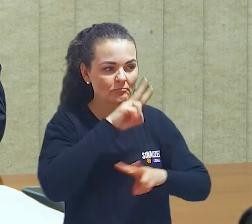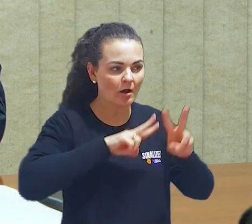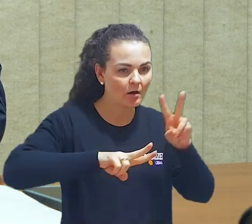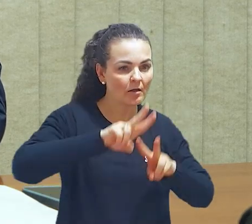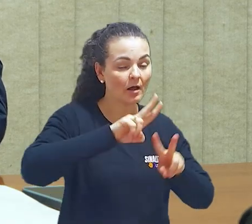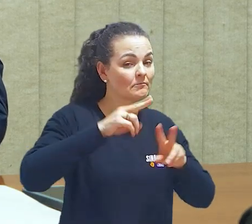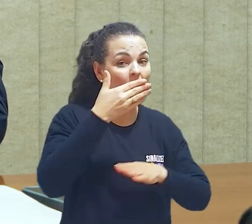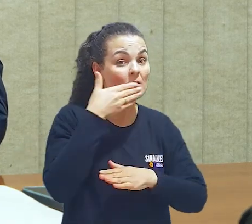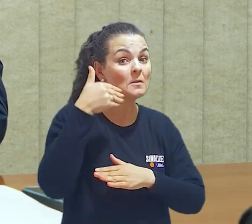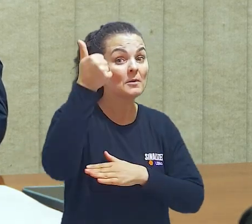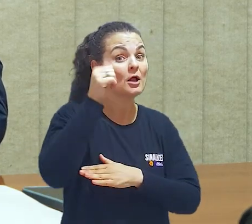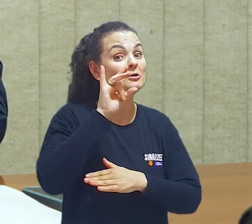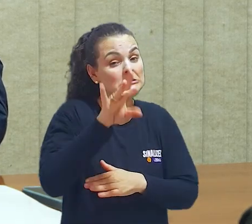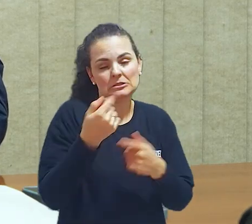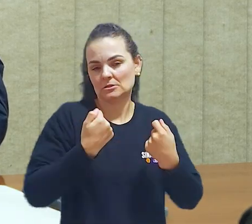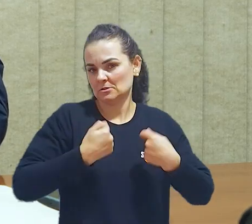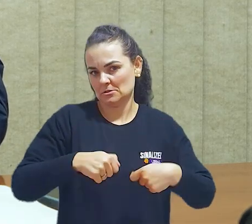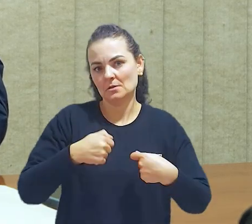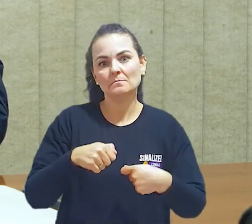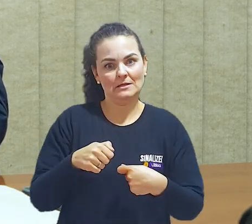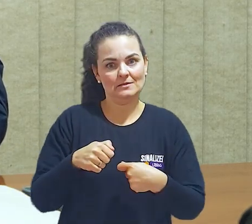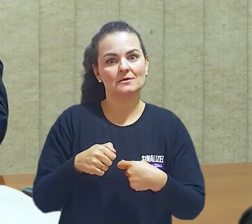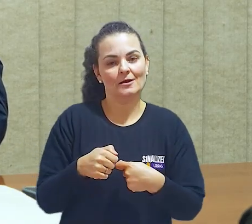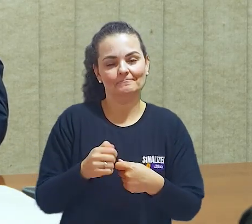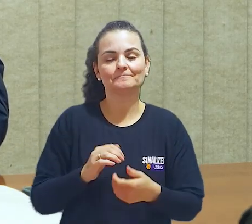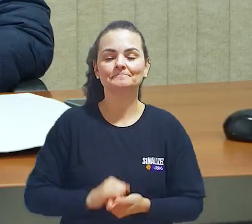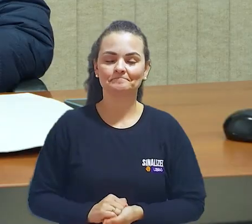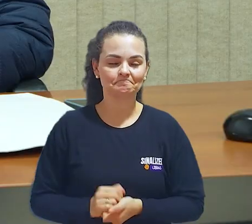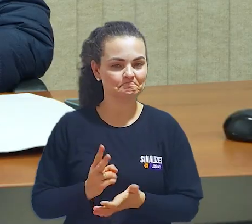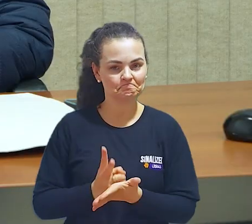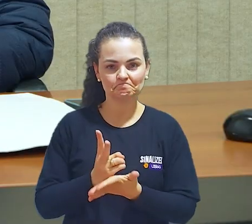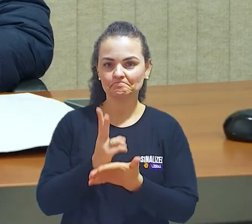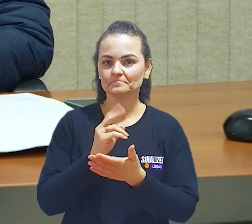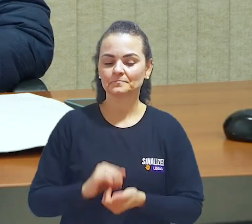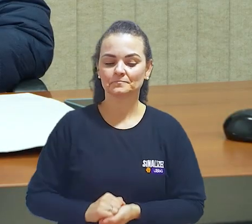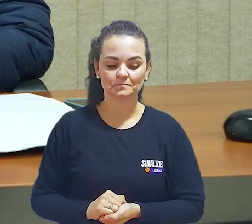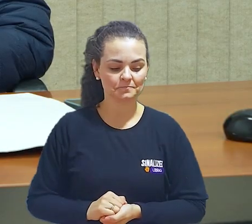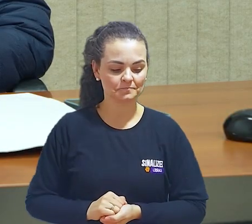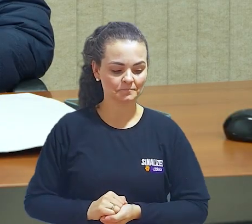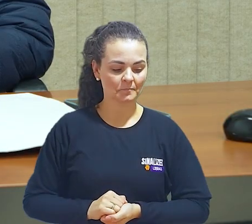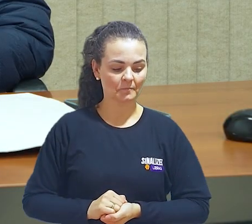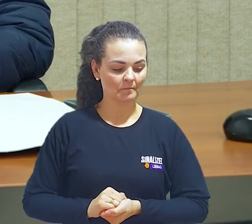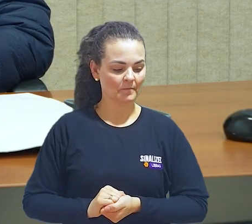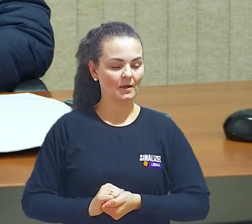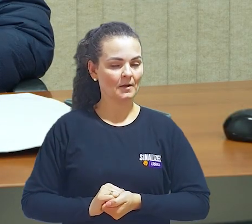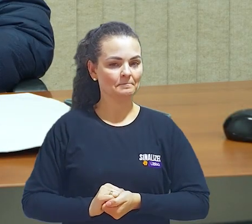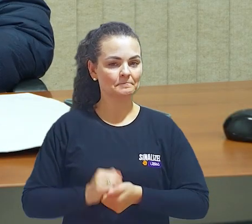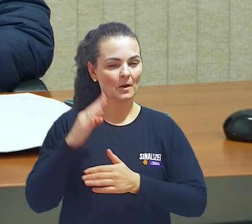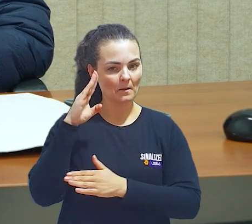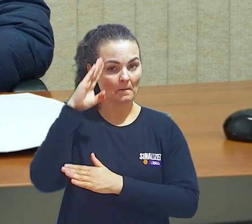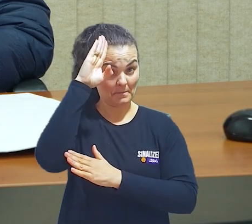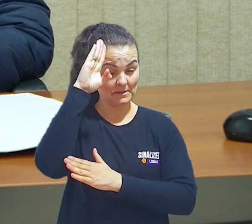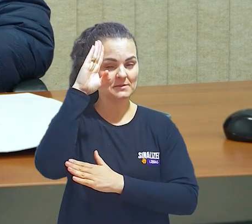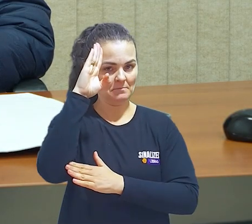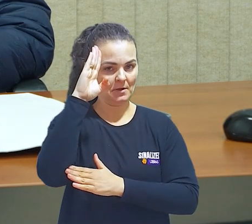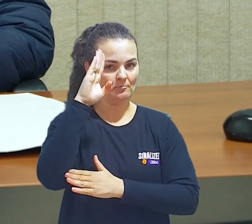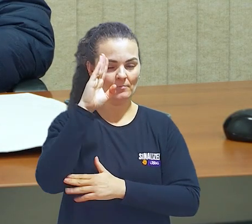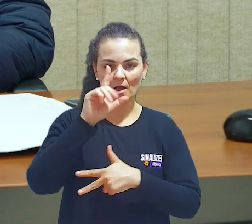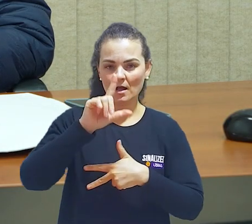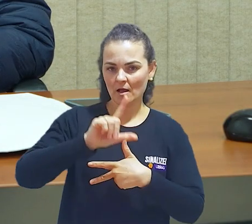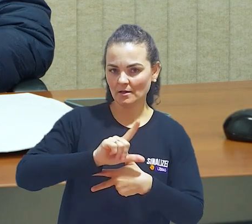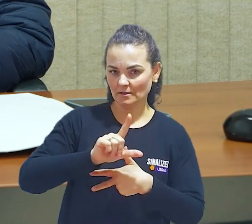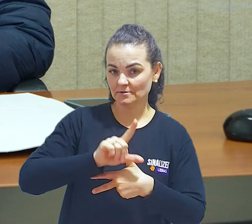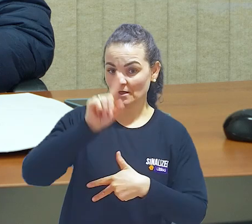e aperfeiçoar, se assim for necessário. Então, assim seguiremos. Uma das funções essenciais do Legislativo é